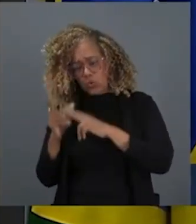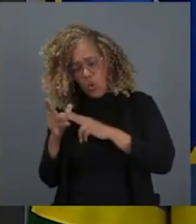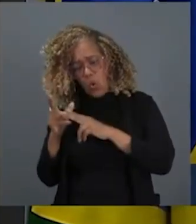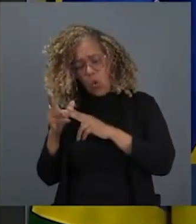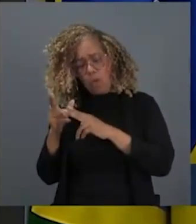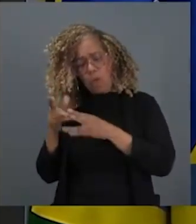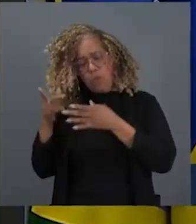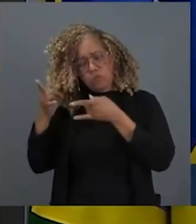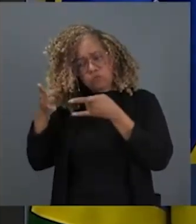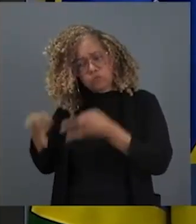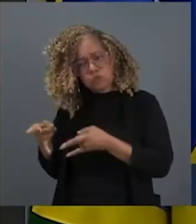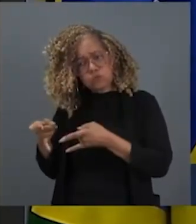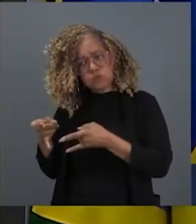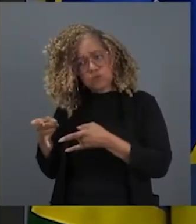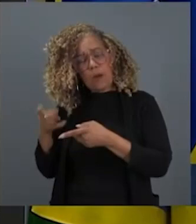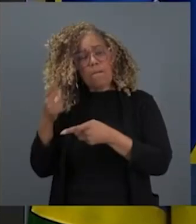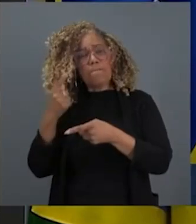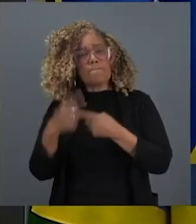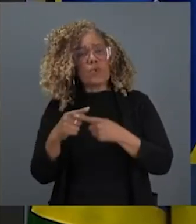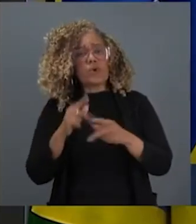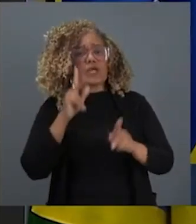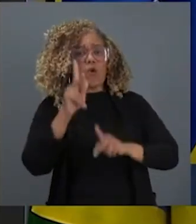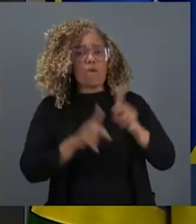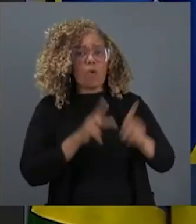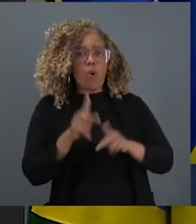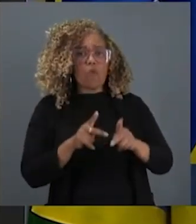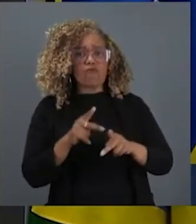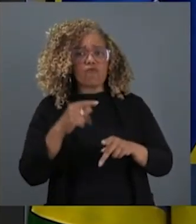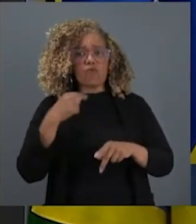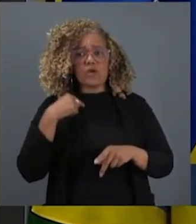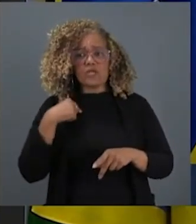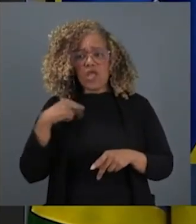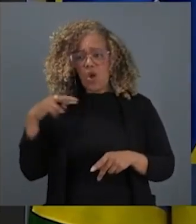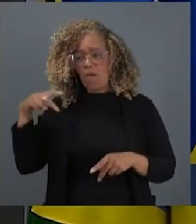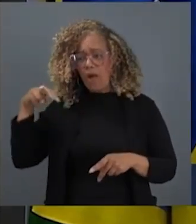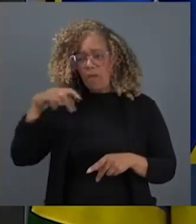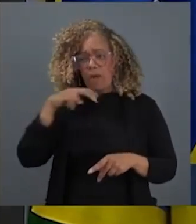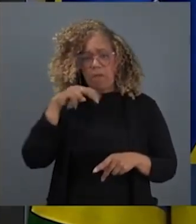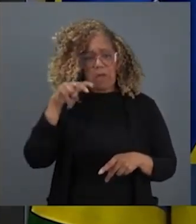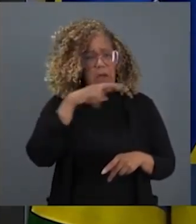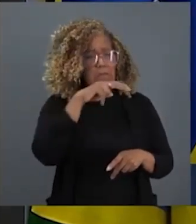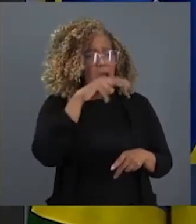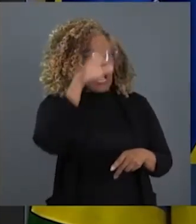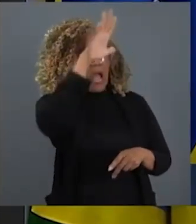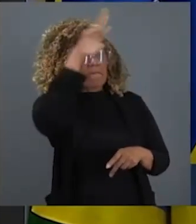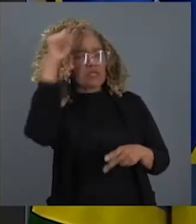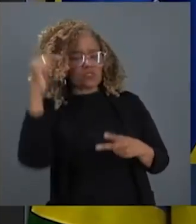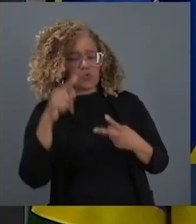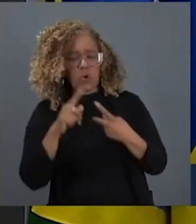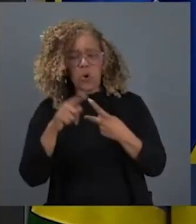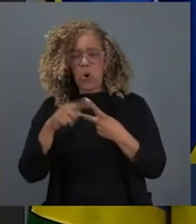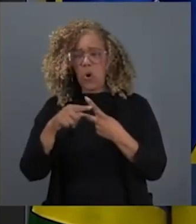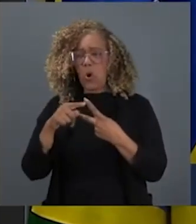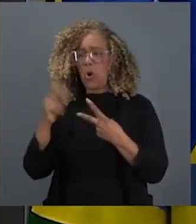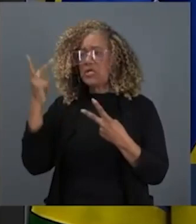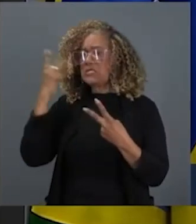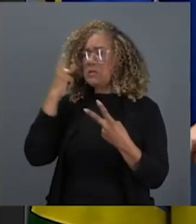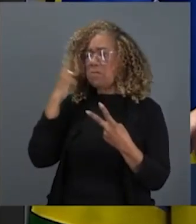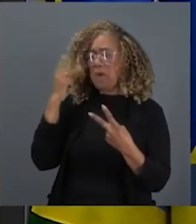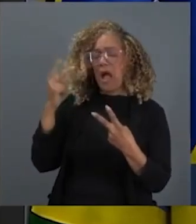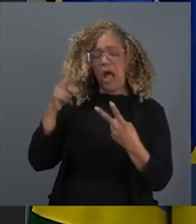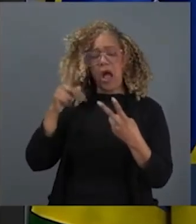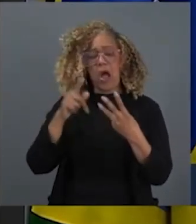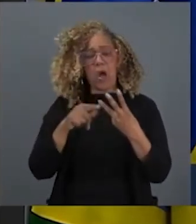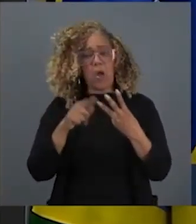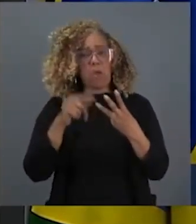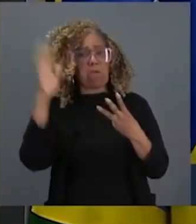aquele povo que onde eu ando seja no Amazonas no seu Amazonas seja em São Paulo